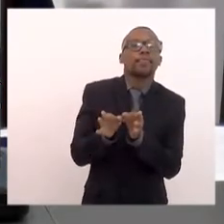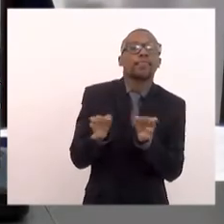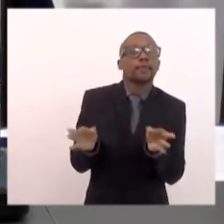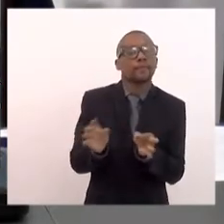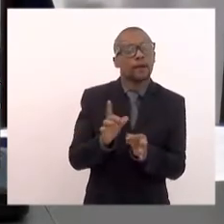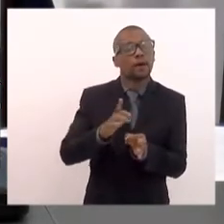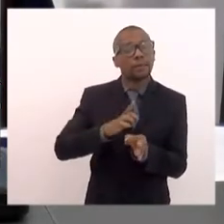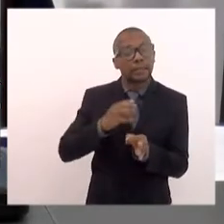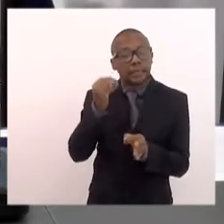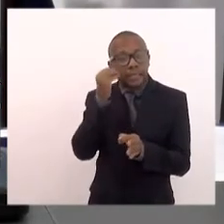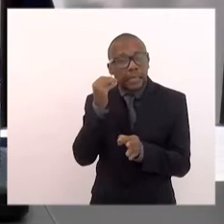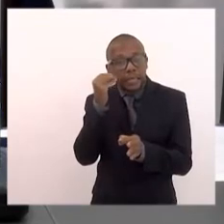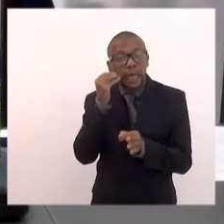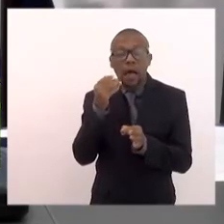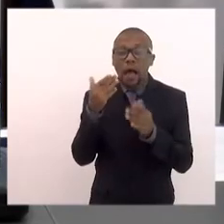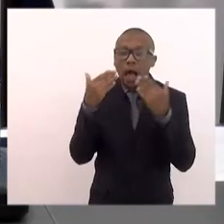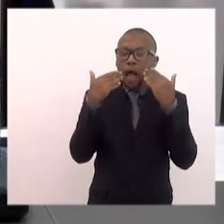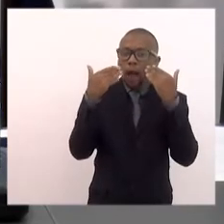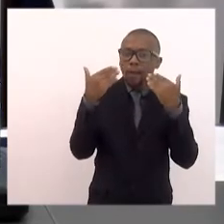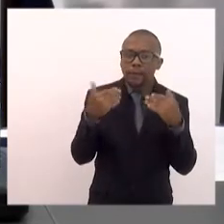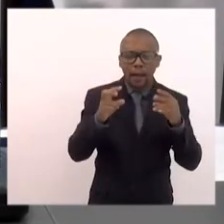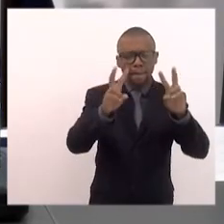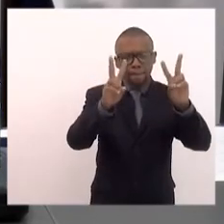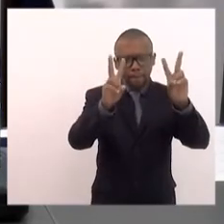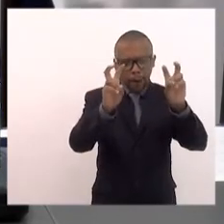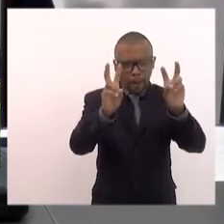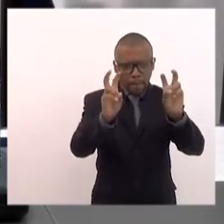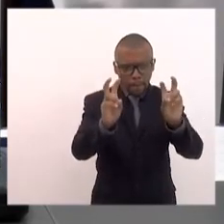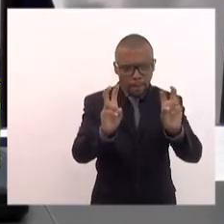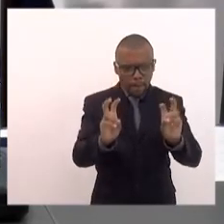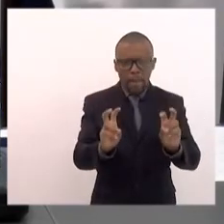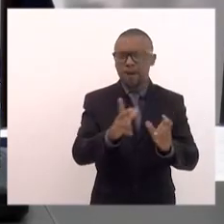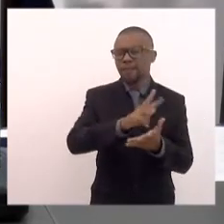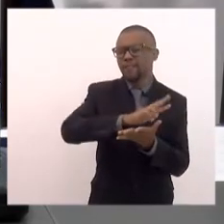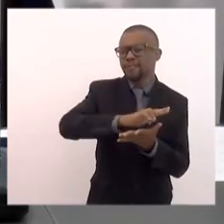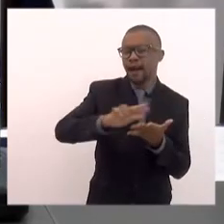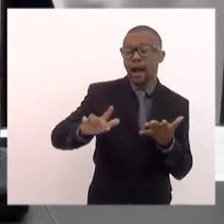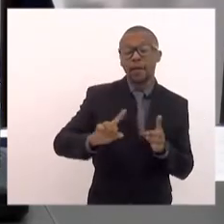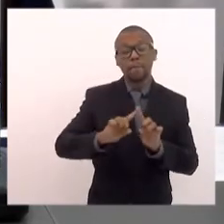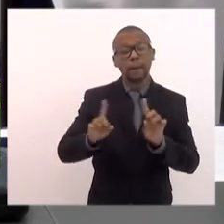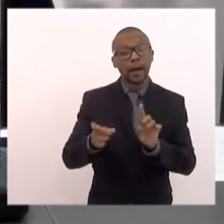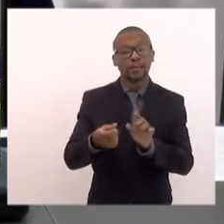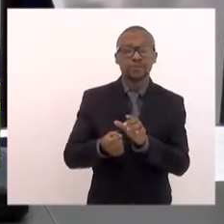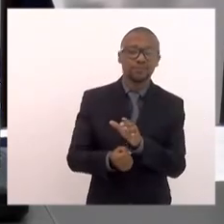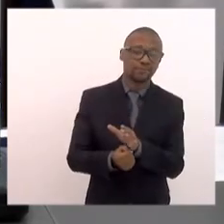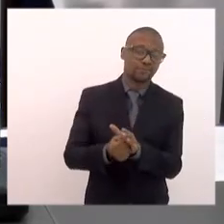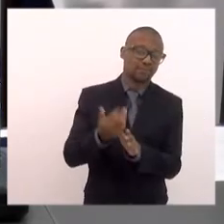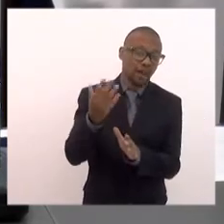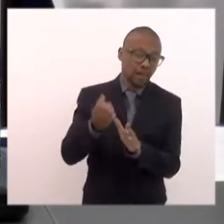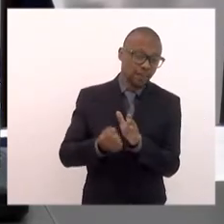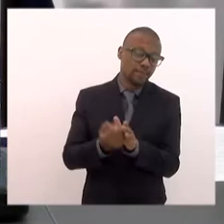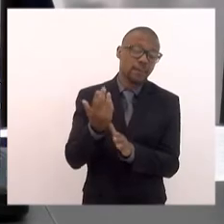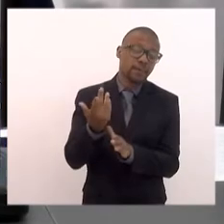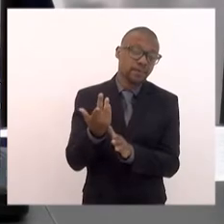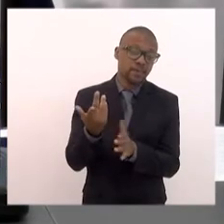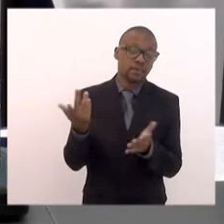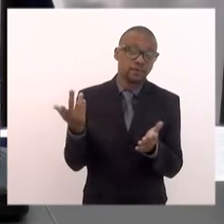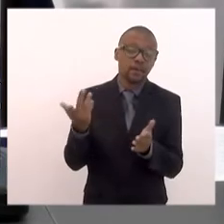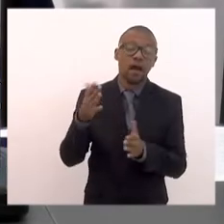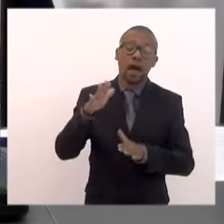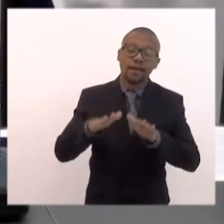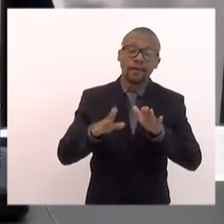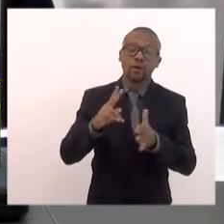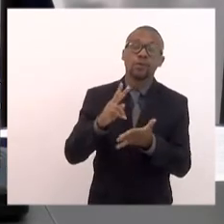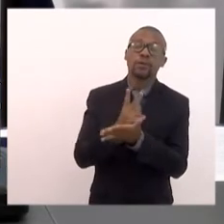série de aspectos do funcionamento desse campo. Mas, muitas vezes, não só na área da economia solidária, muitas vezes